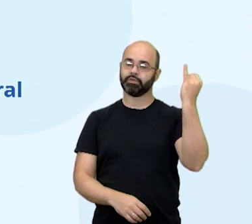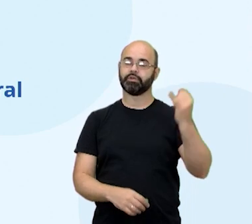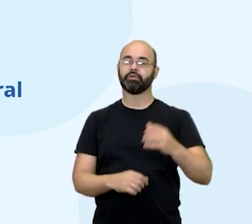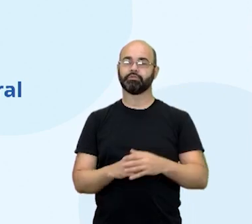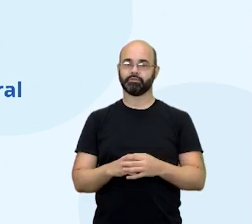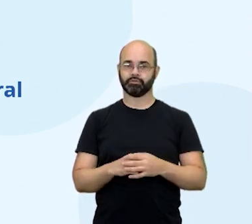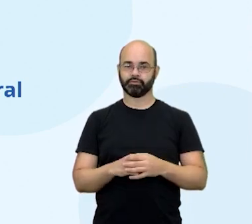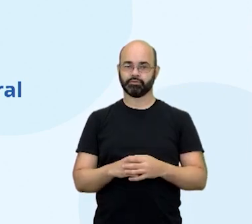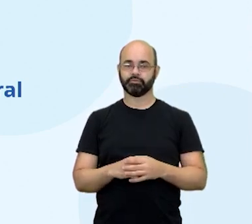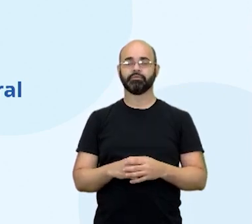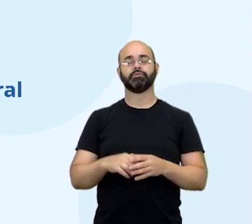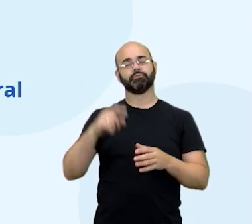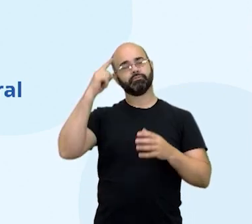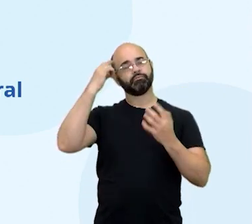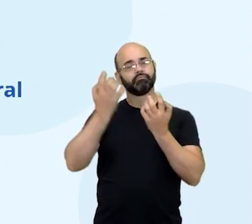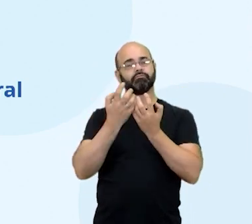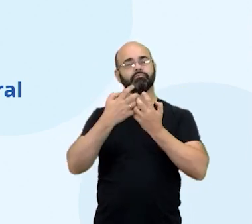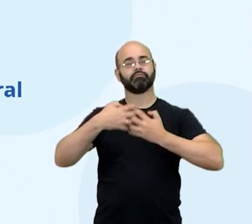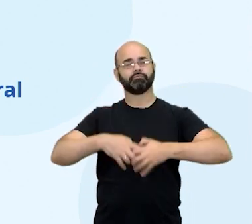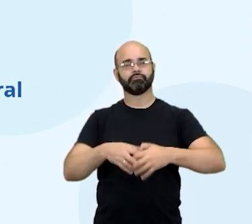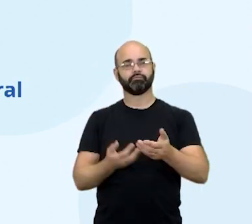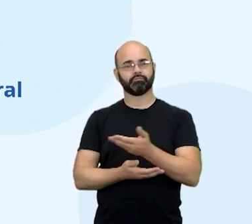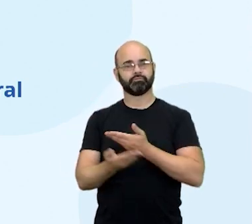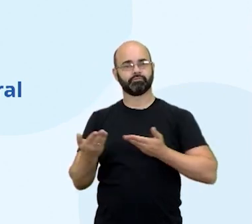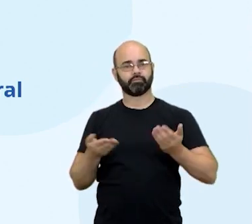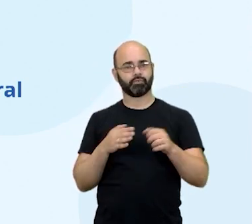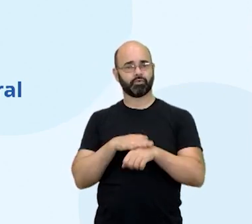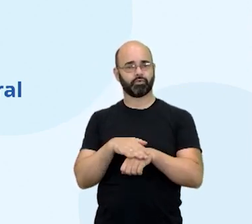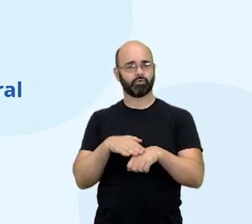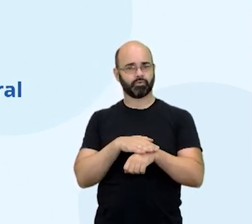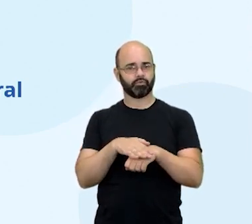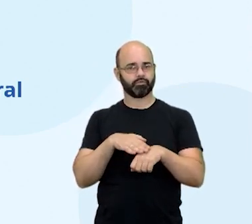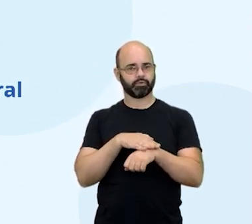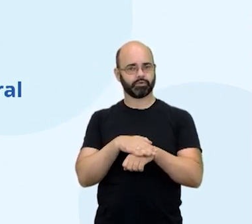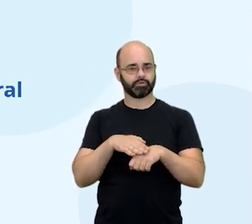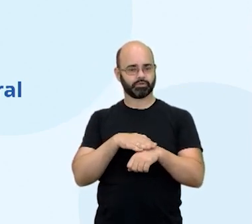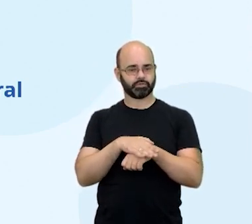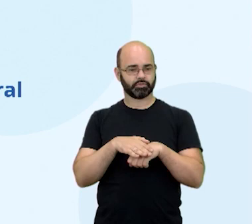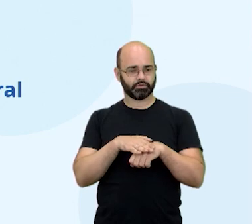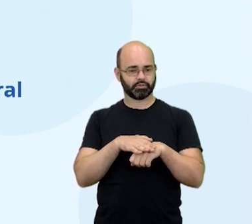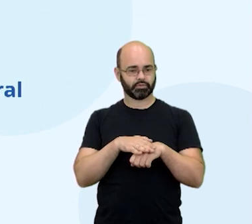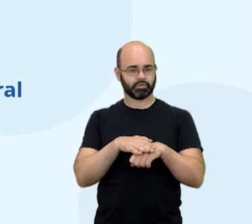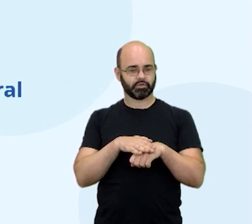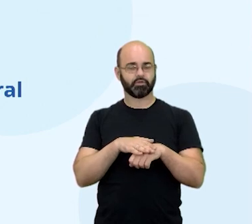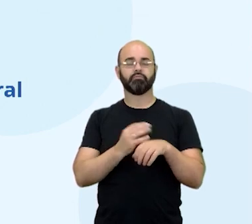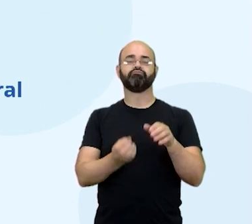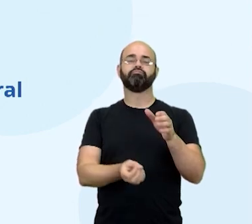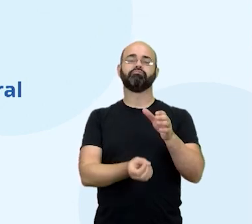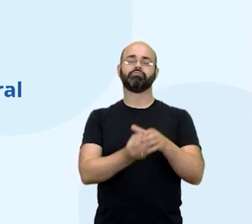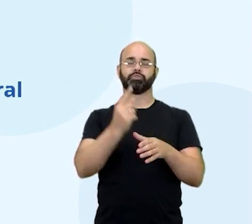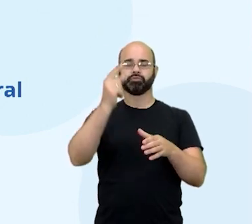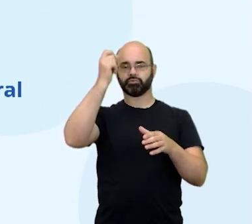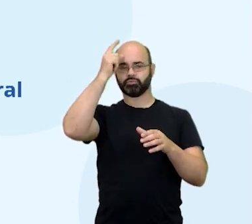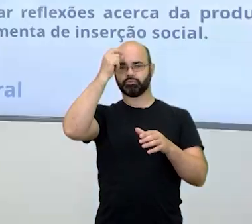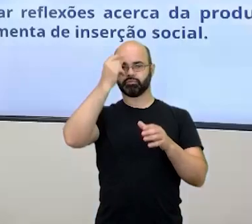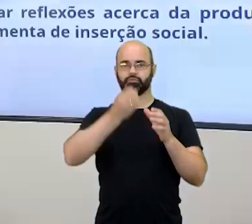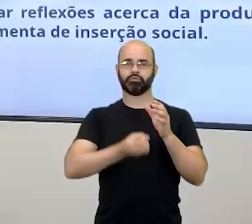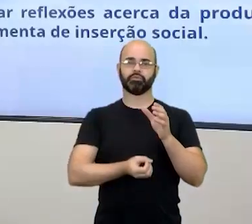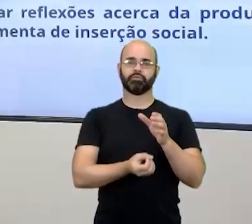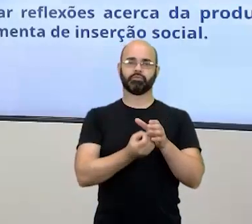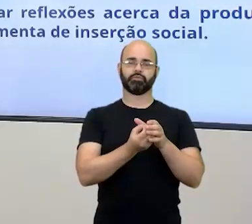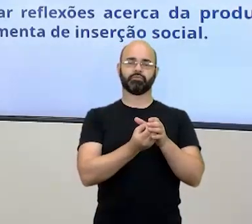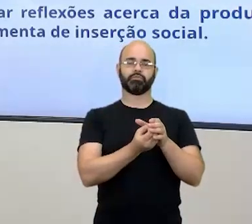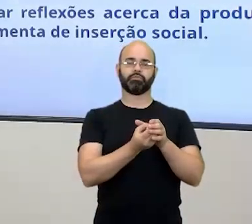compartilhar reflexões acerca da produção cultural como ferramenta de inserção social.